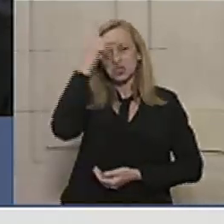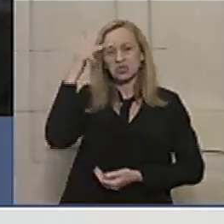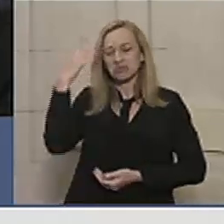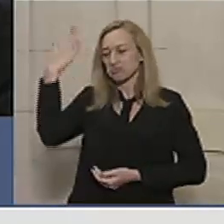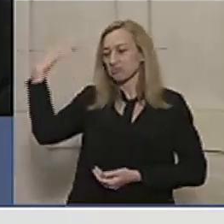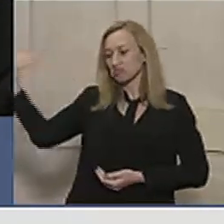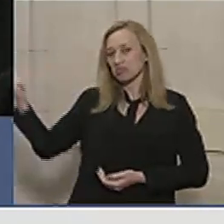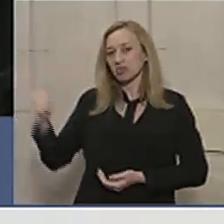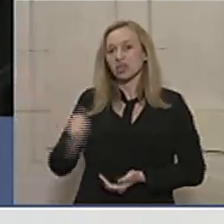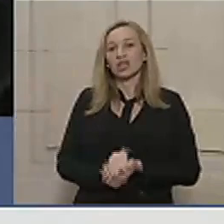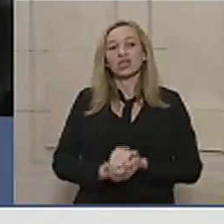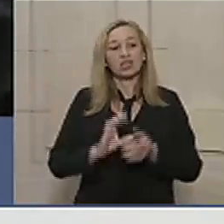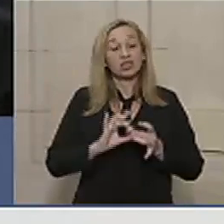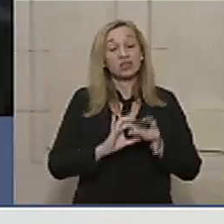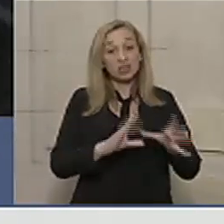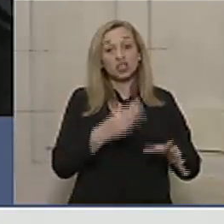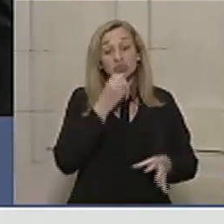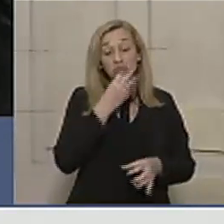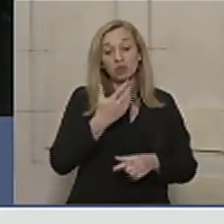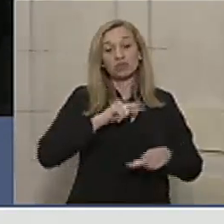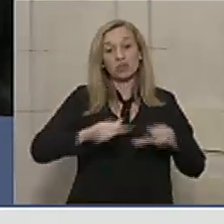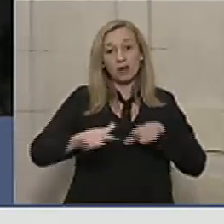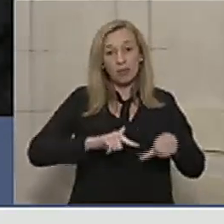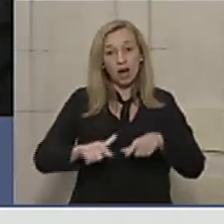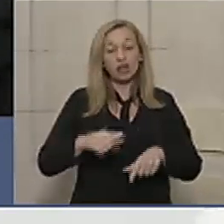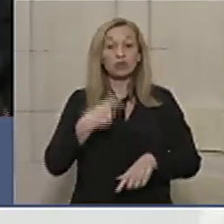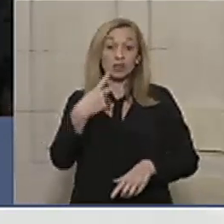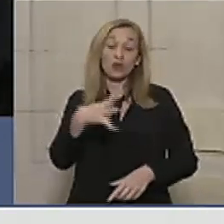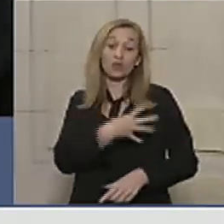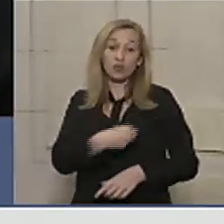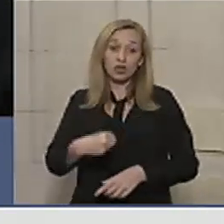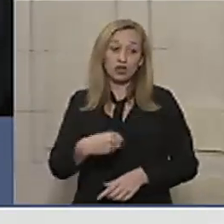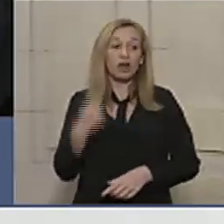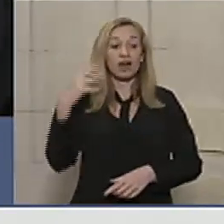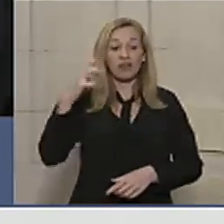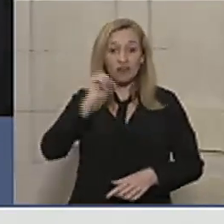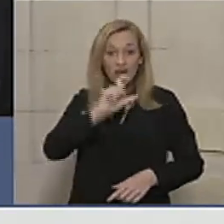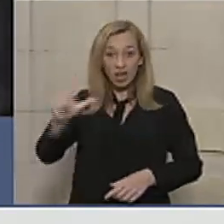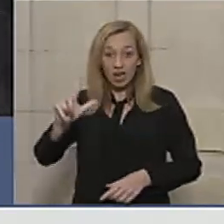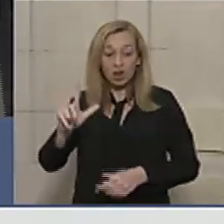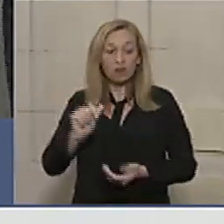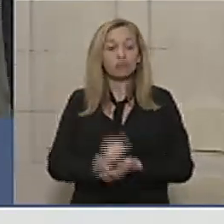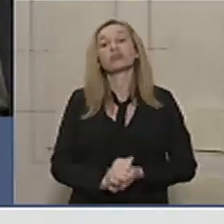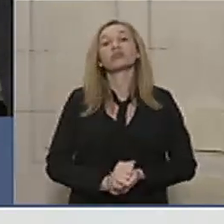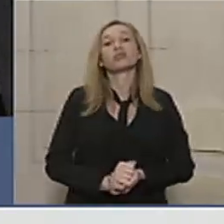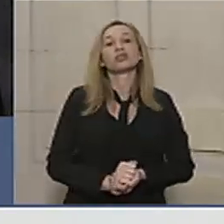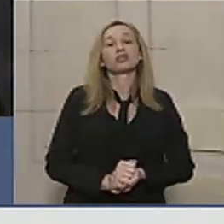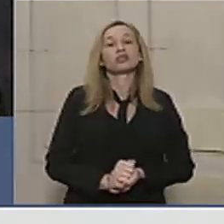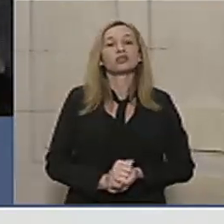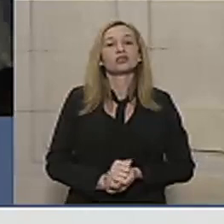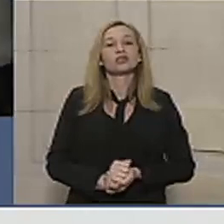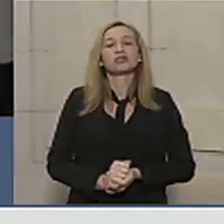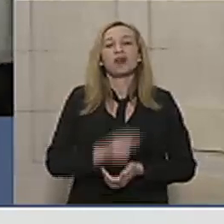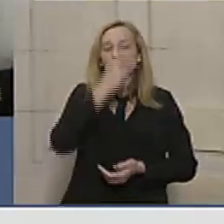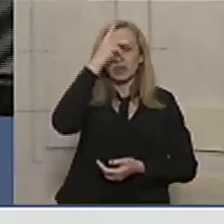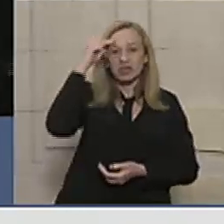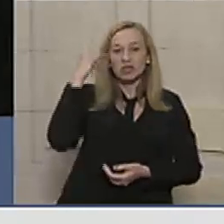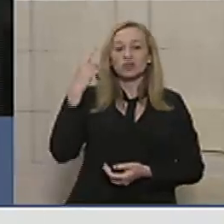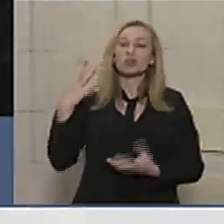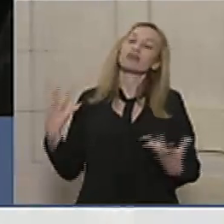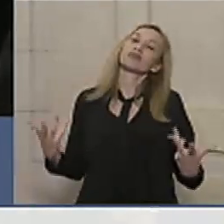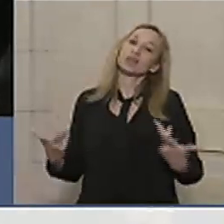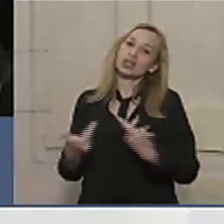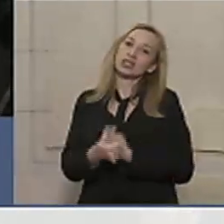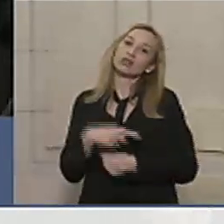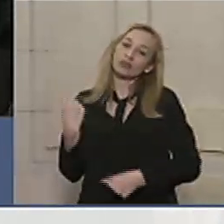que deixa um bonito legado. O seu filho, o vereador Rafael Freitas, que é combativo, uma pessoa que mereceu o nosso abraço